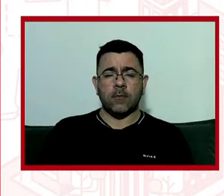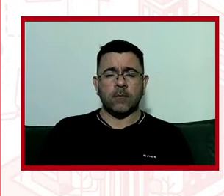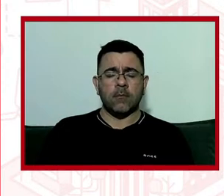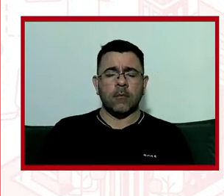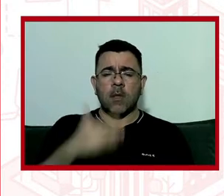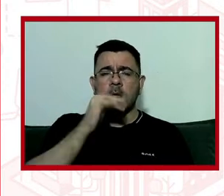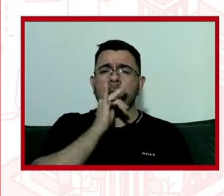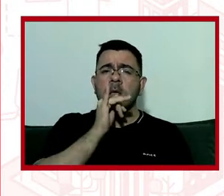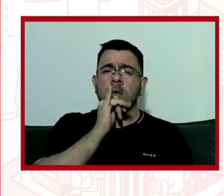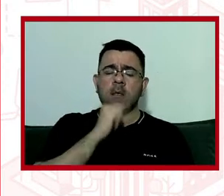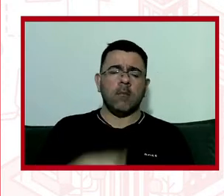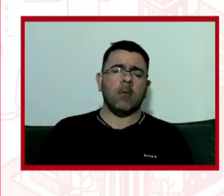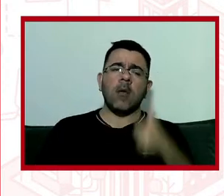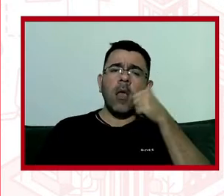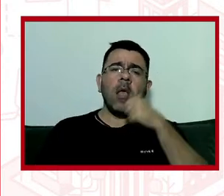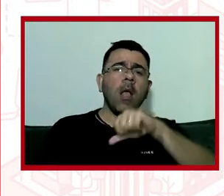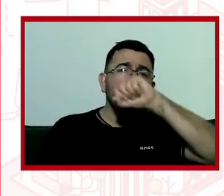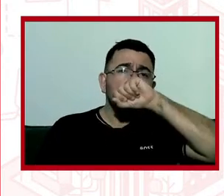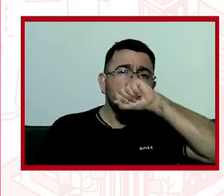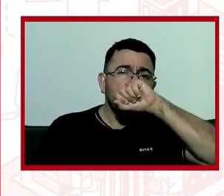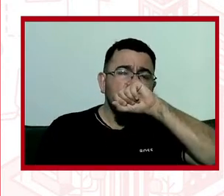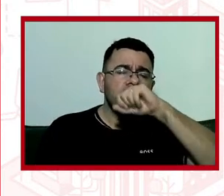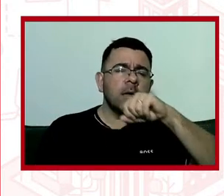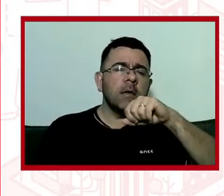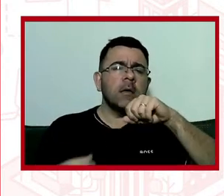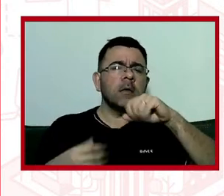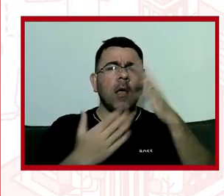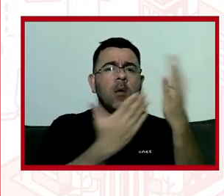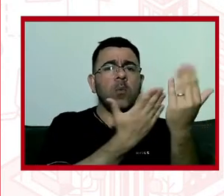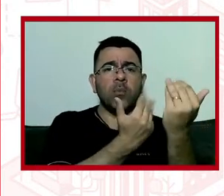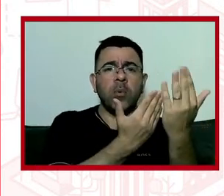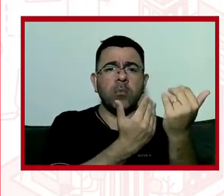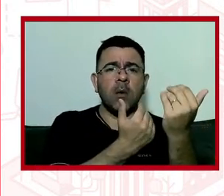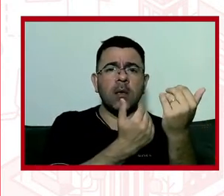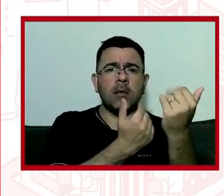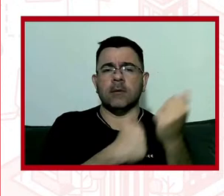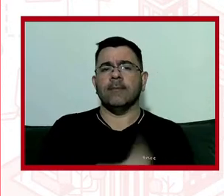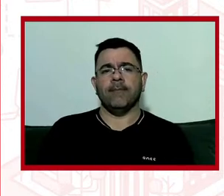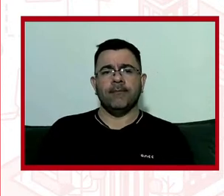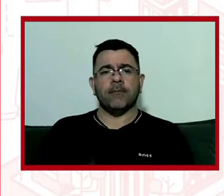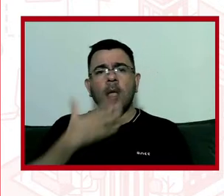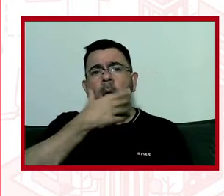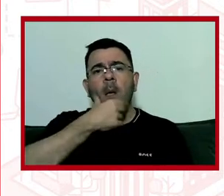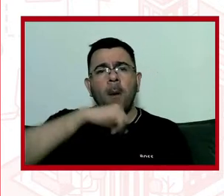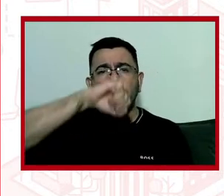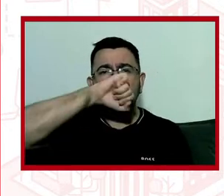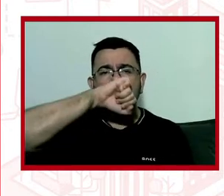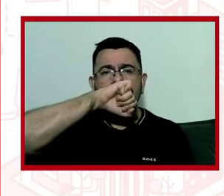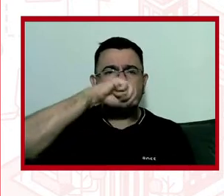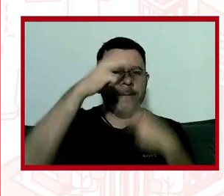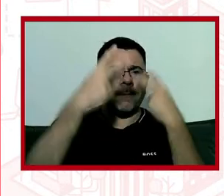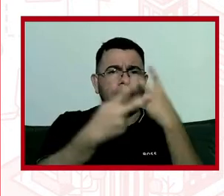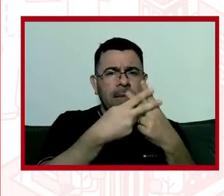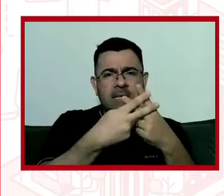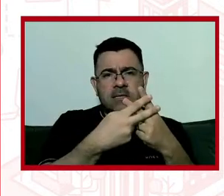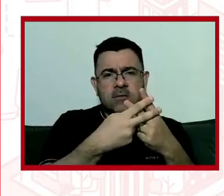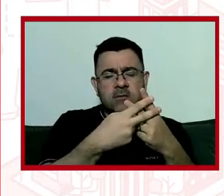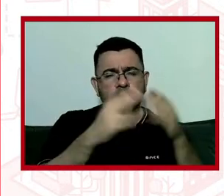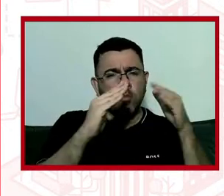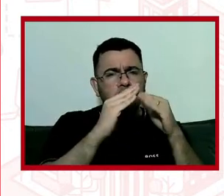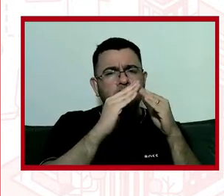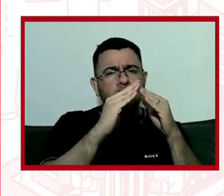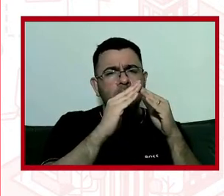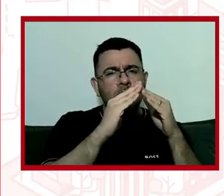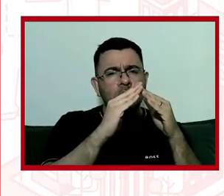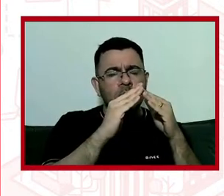solo comai com pai preso eh com com três crianças dentro de casa isso existe se você não tiver